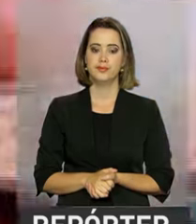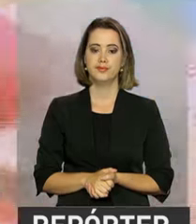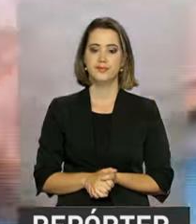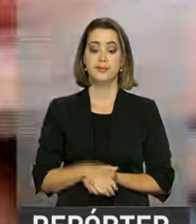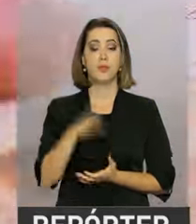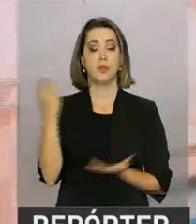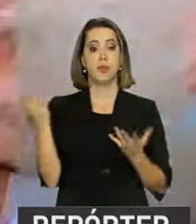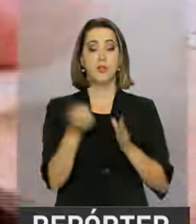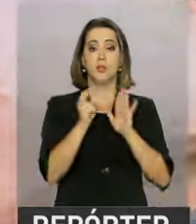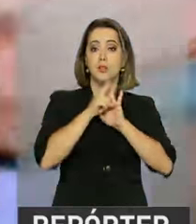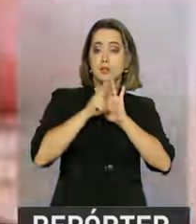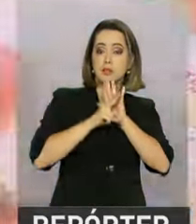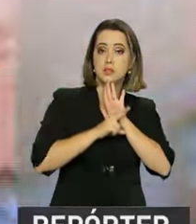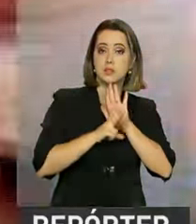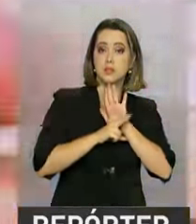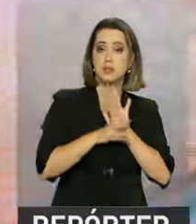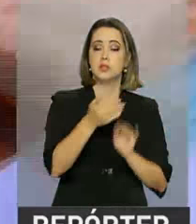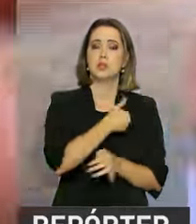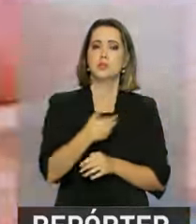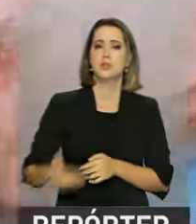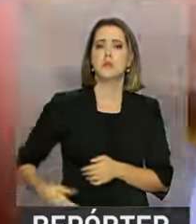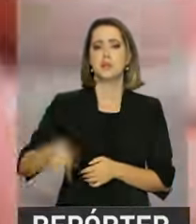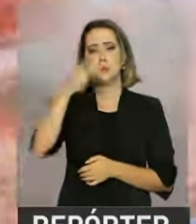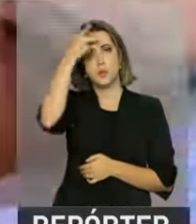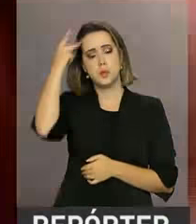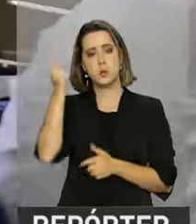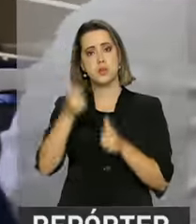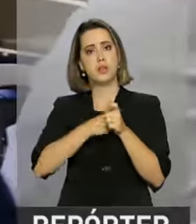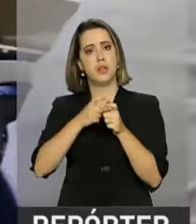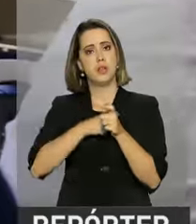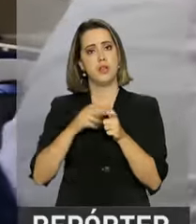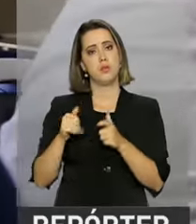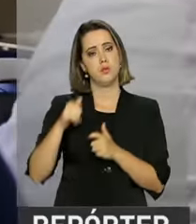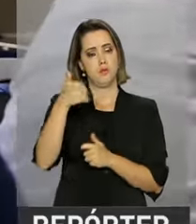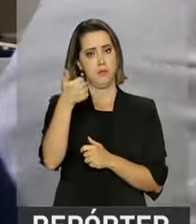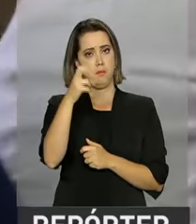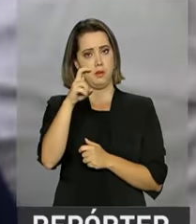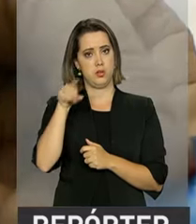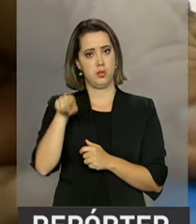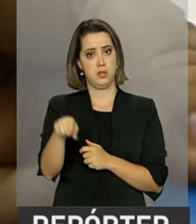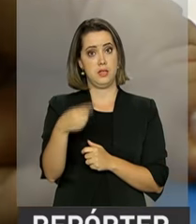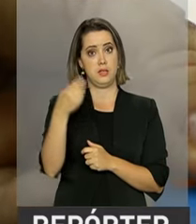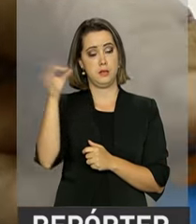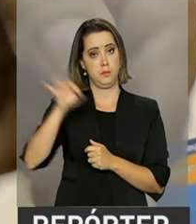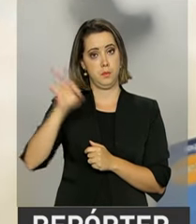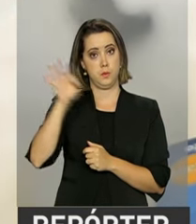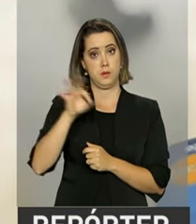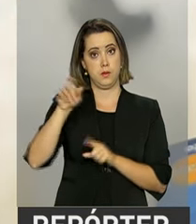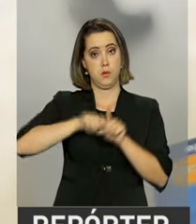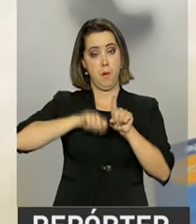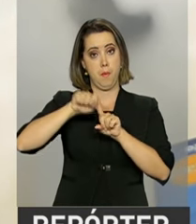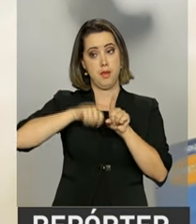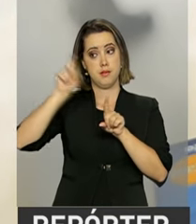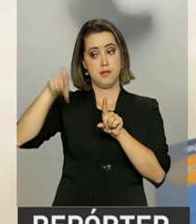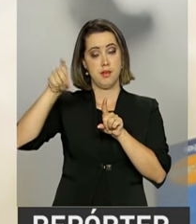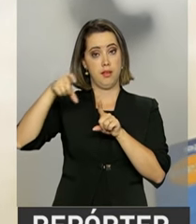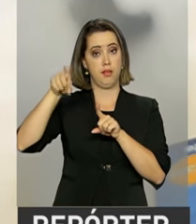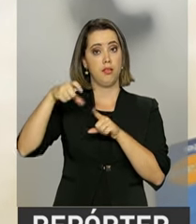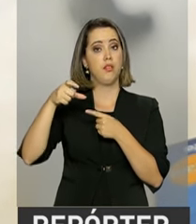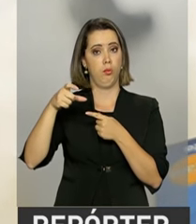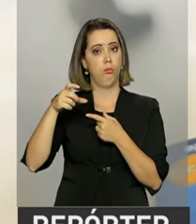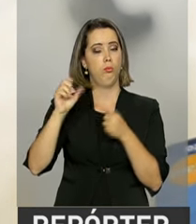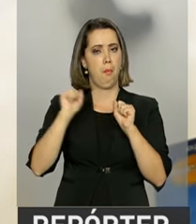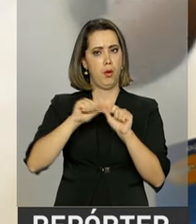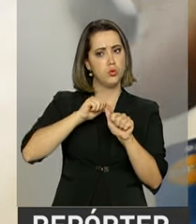com a medida do governo quem tem uma dívida pagando mais de 15% ao mês em cartão de crédito vai poder